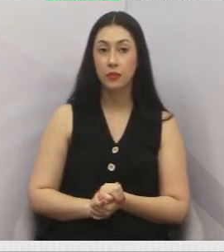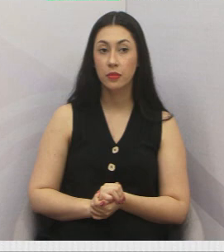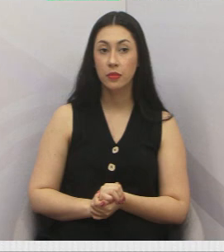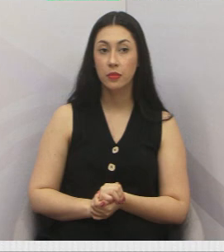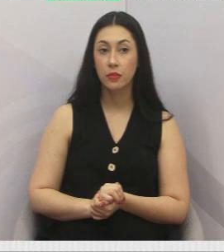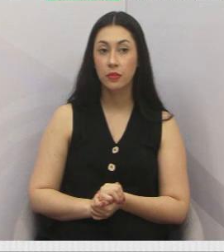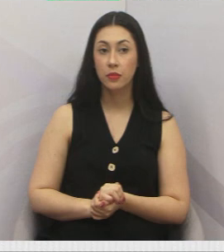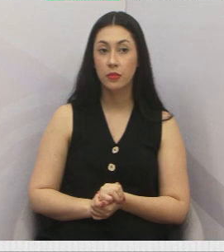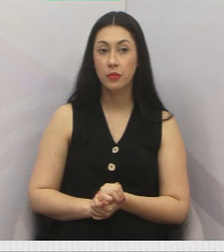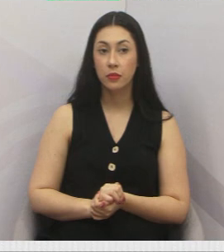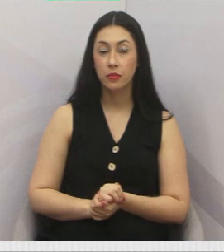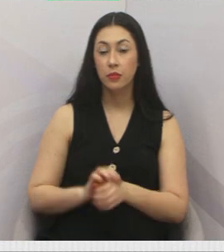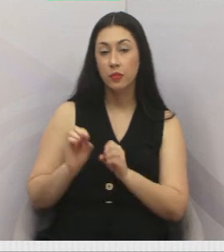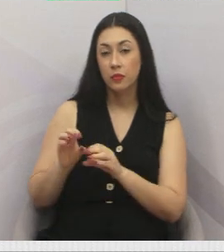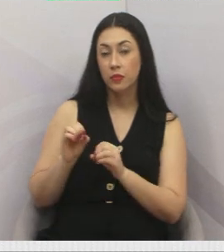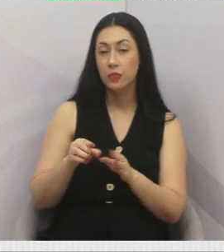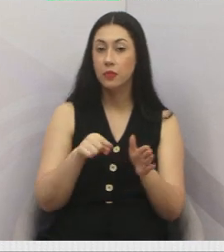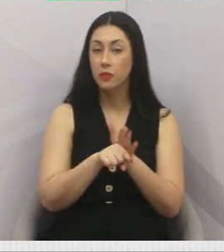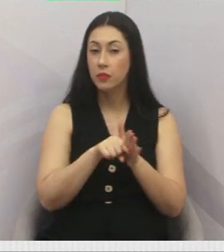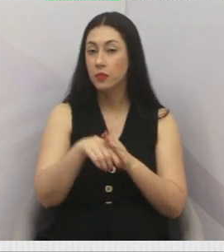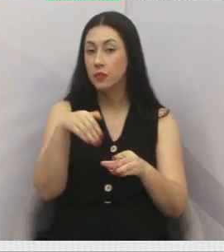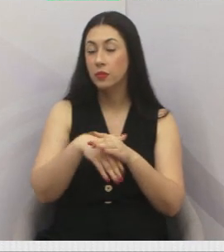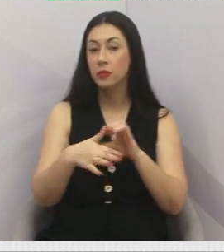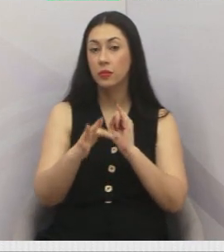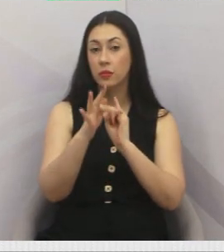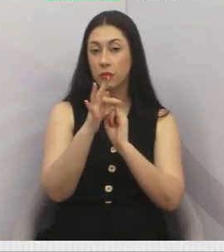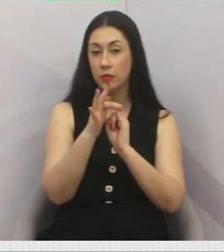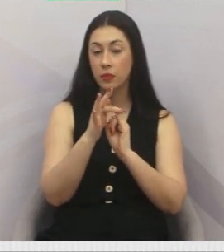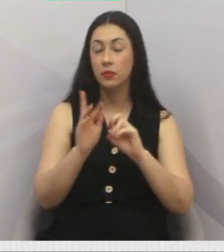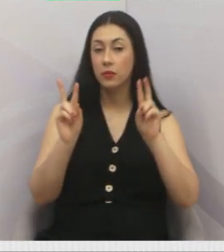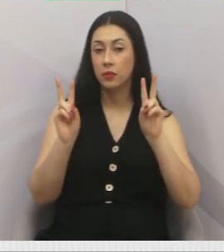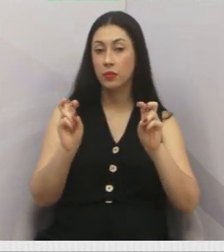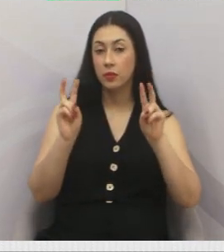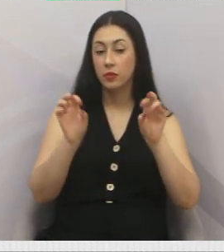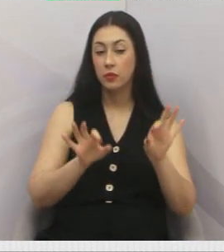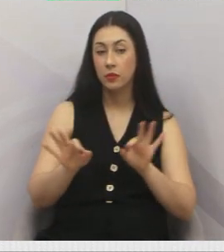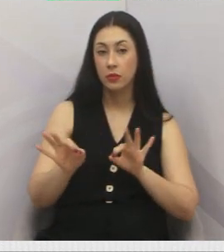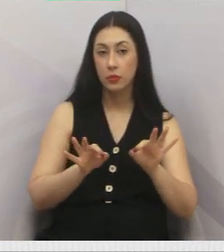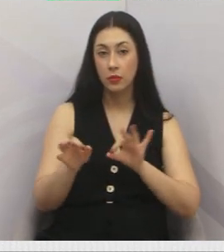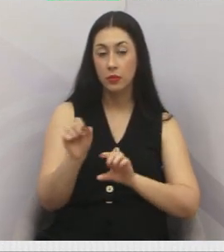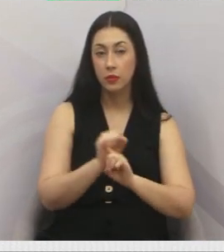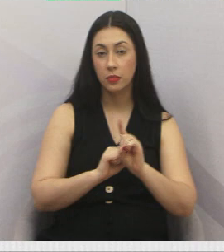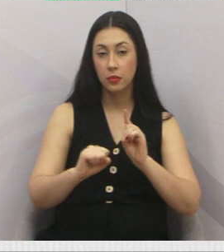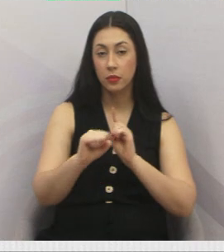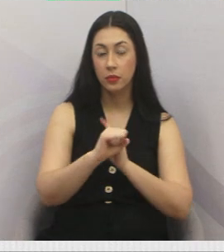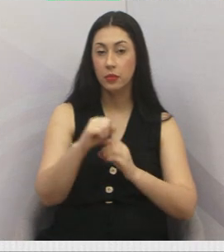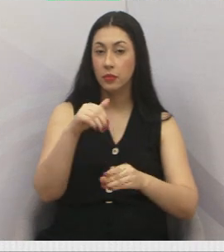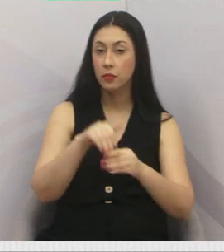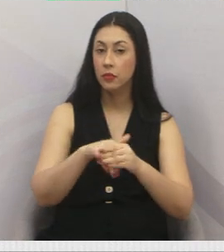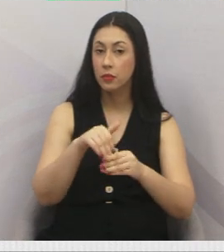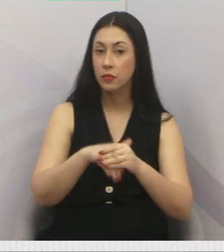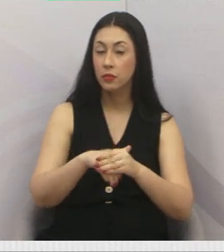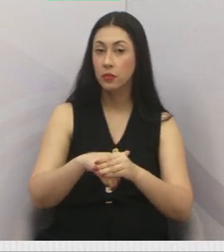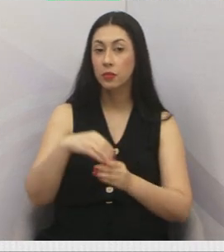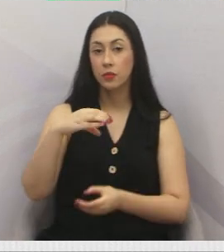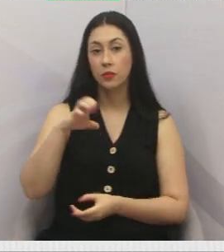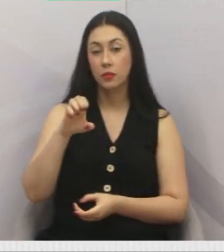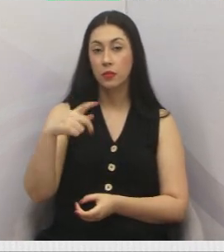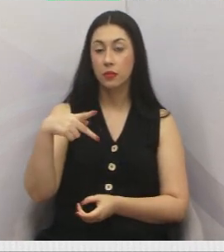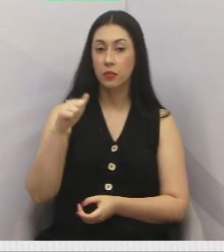Segmento Entidades Acadêmicas, um voto para Instituto Federal. Segmento Organização da Sociedade Civil, um voto para